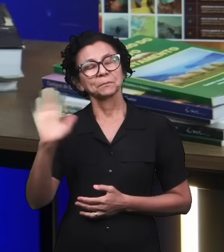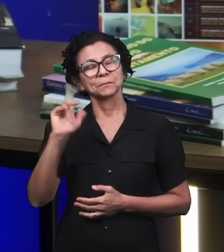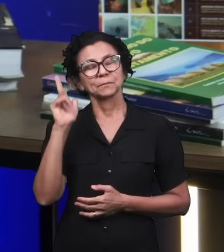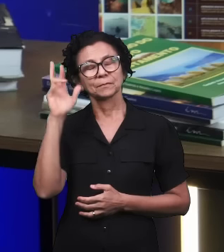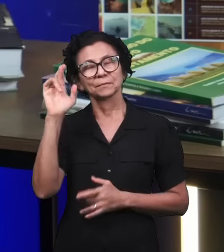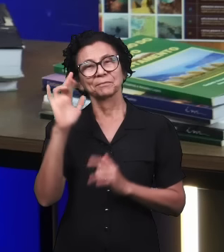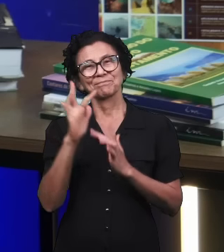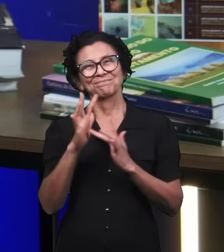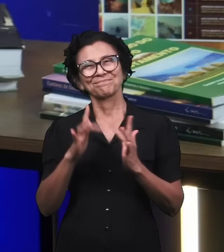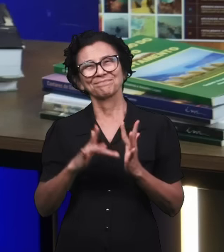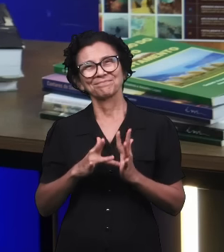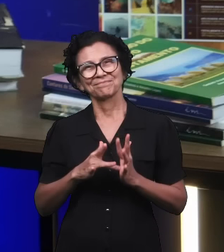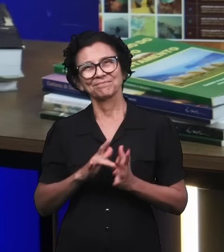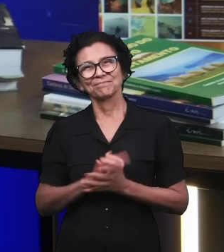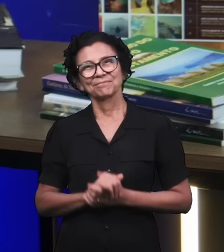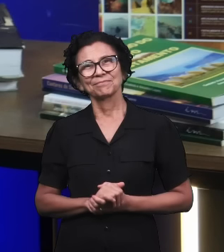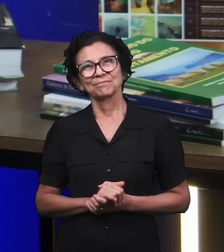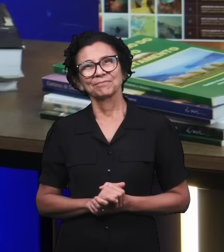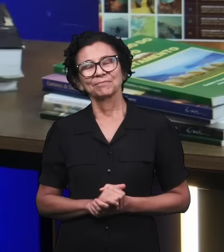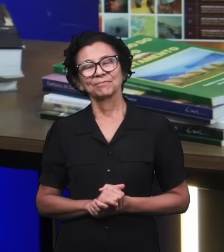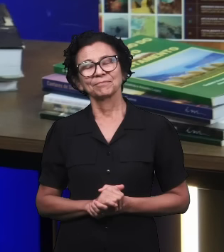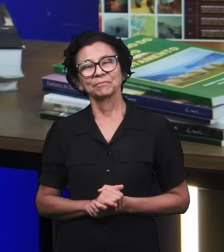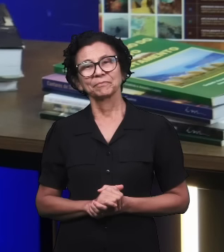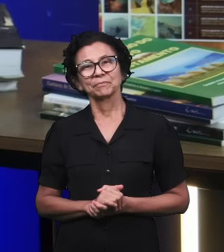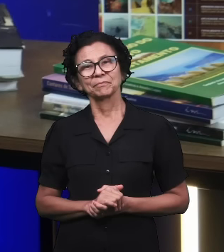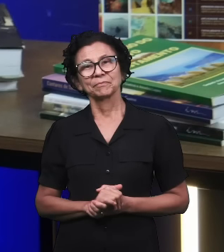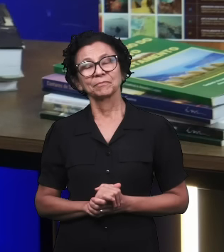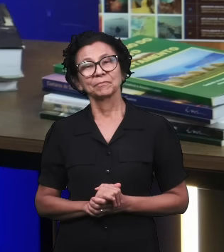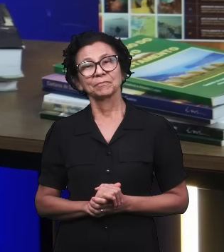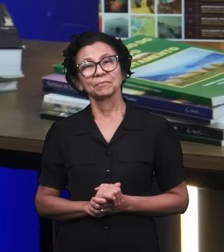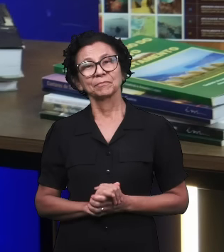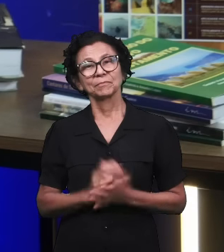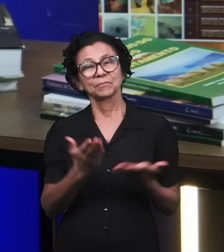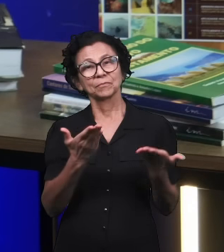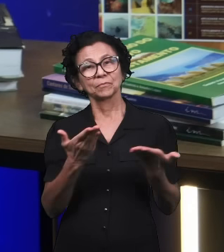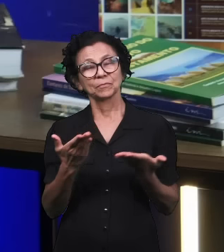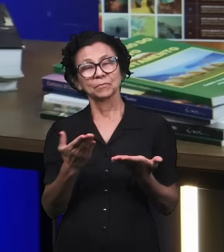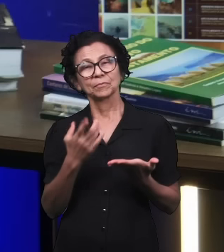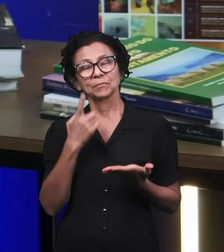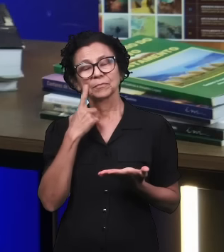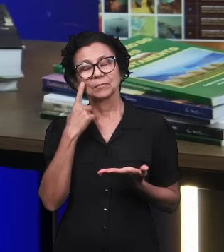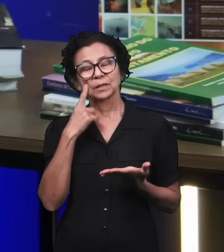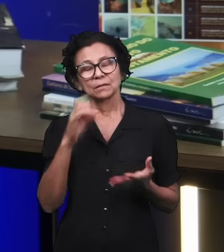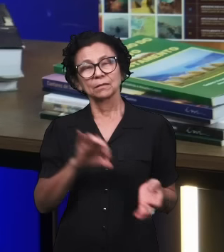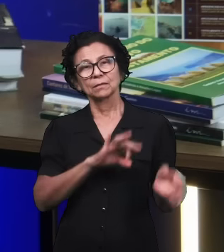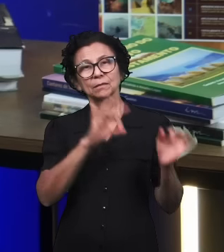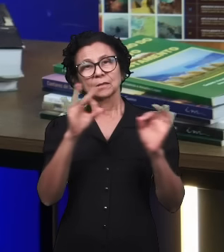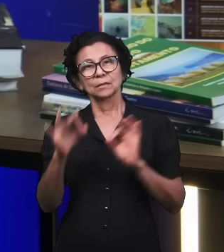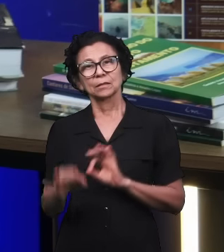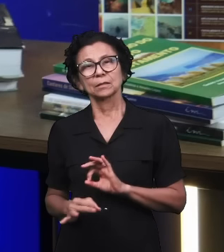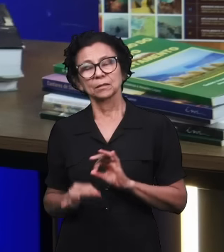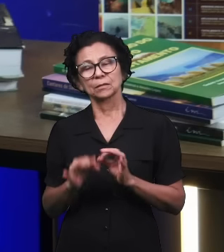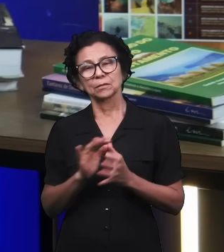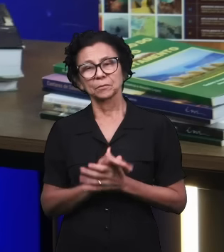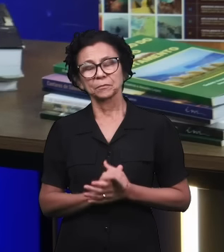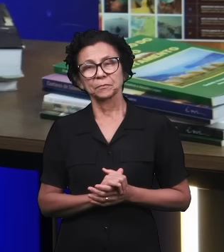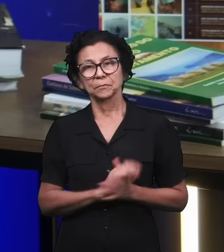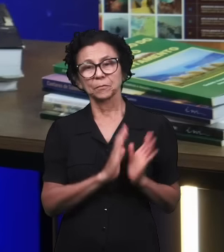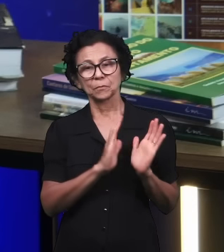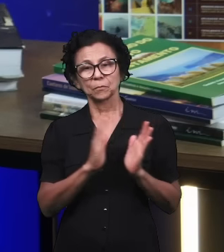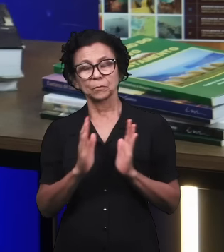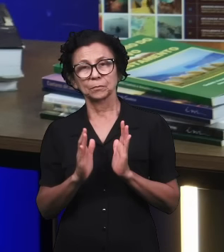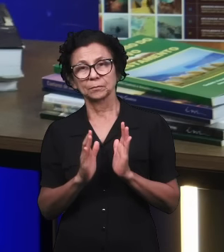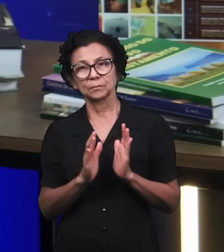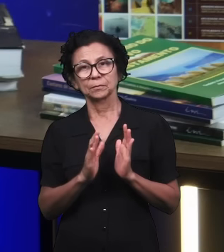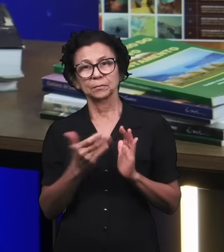e renovar o convite para que você não só assista os episódios do programa Cronologia Bíblica, mas também que